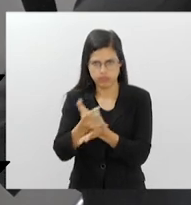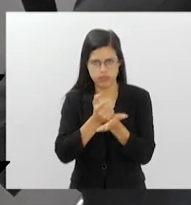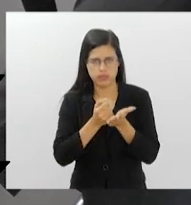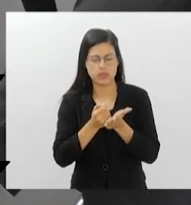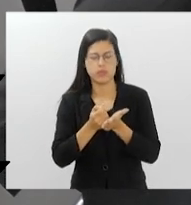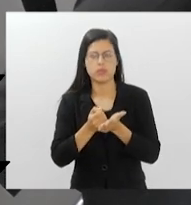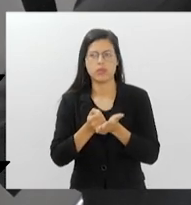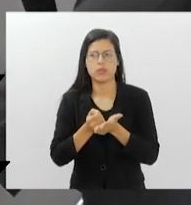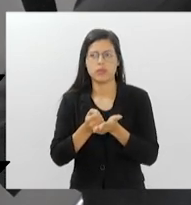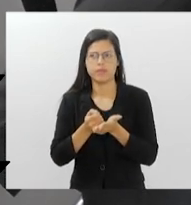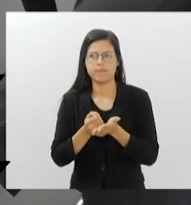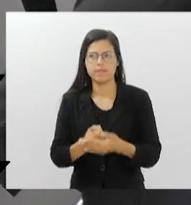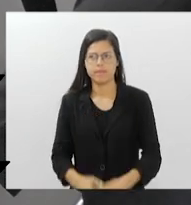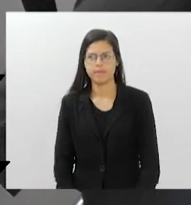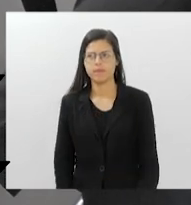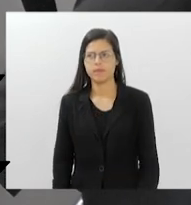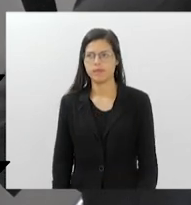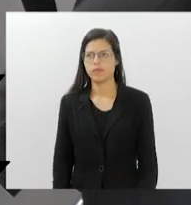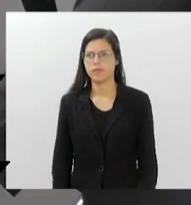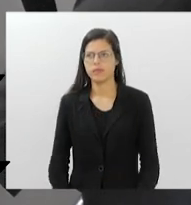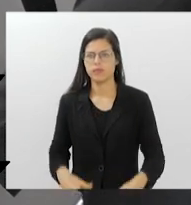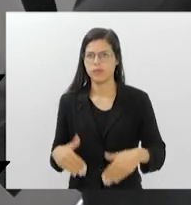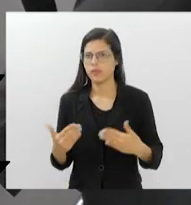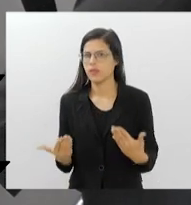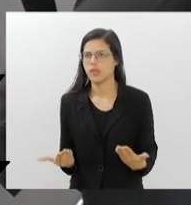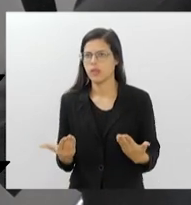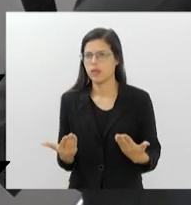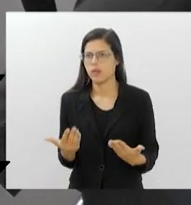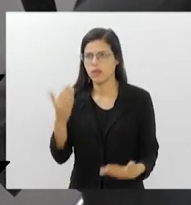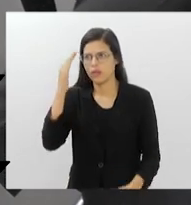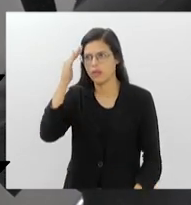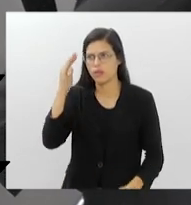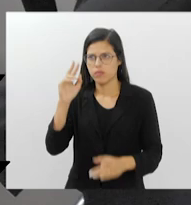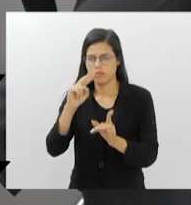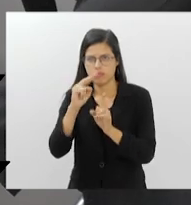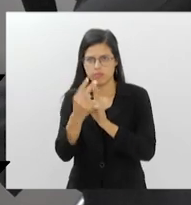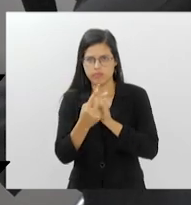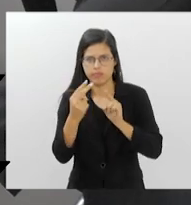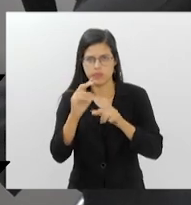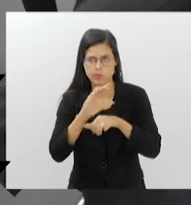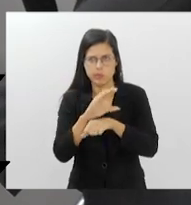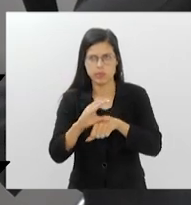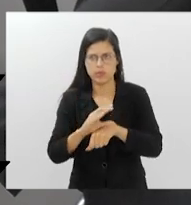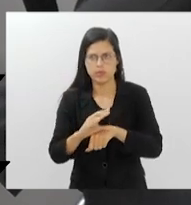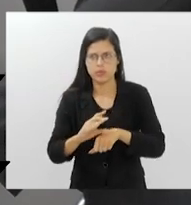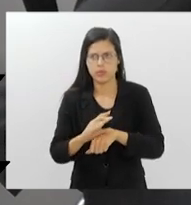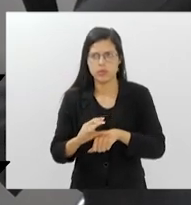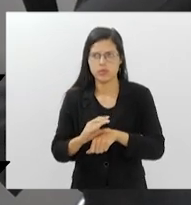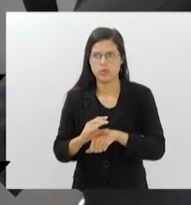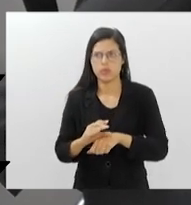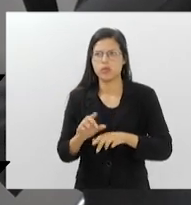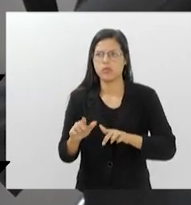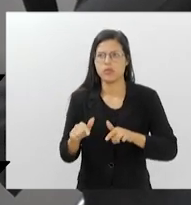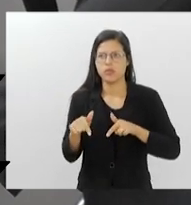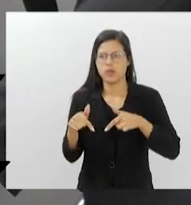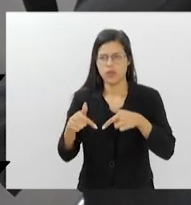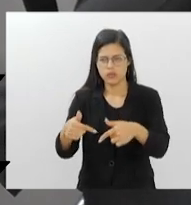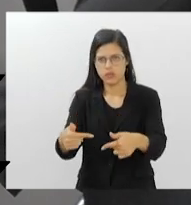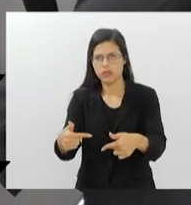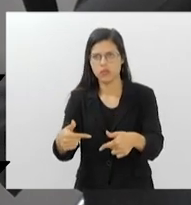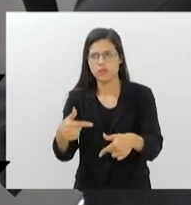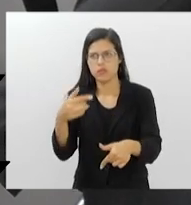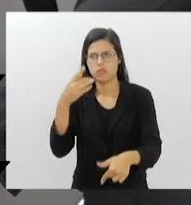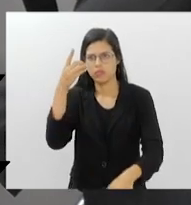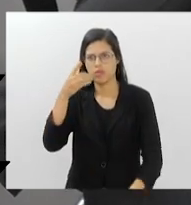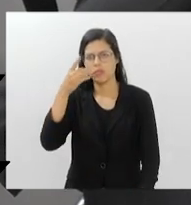né então eu entendo né que do ponto de vista da constitucionalidade essa iniciativa do deputado